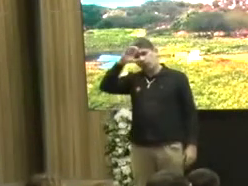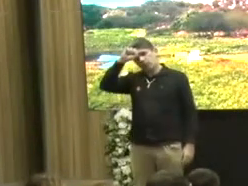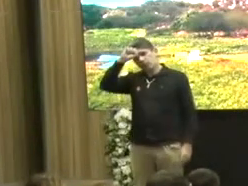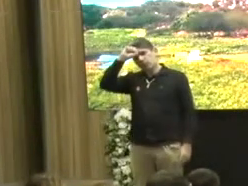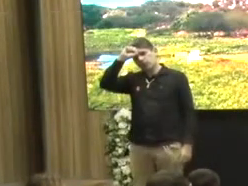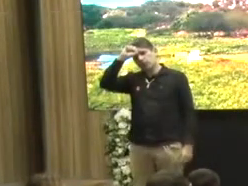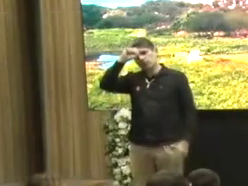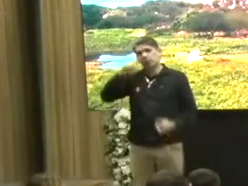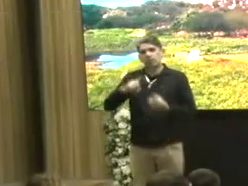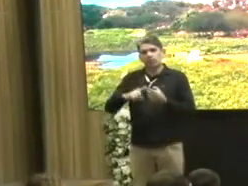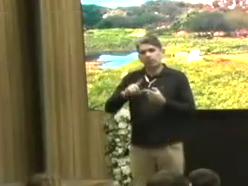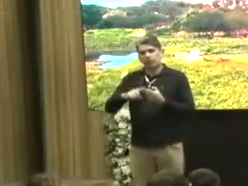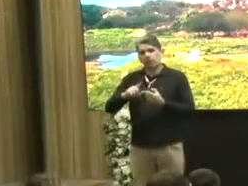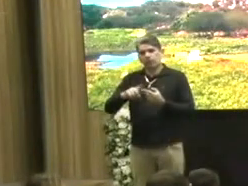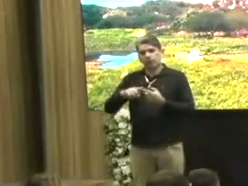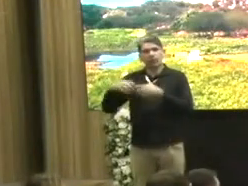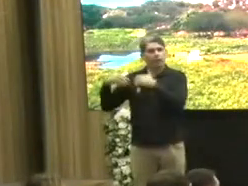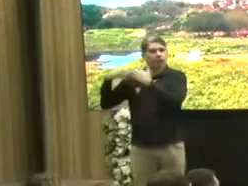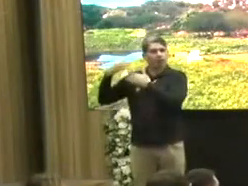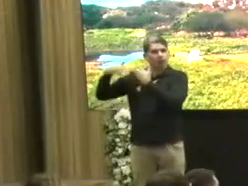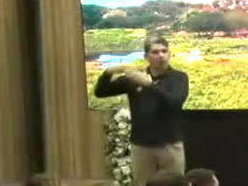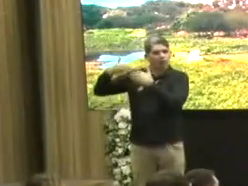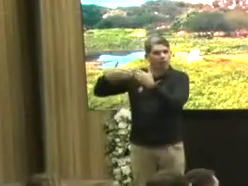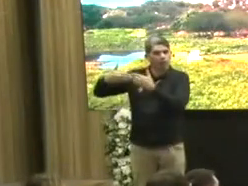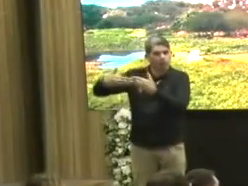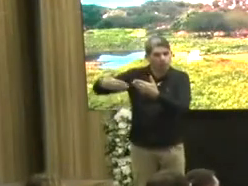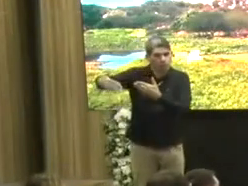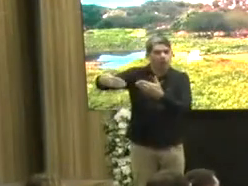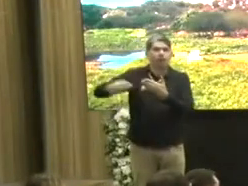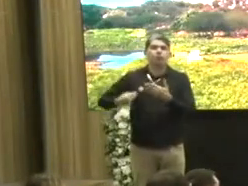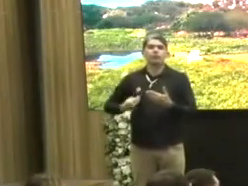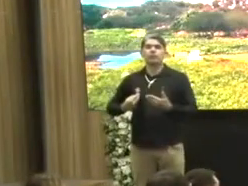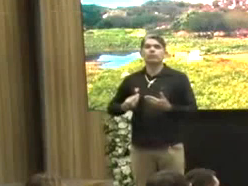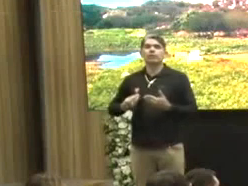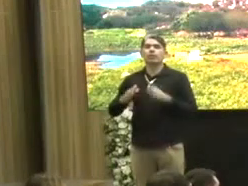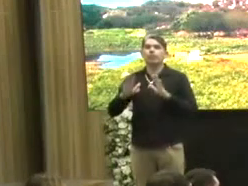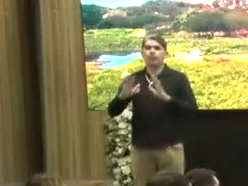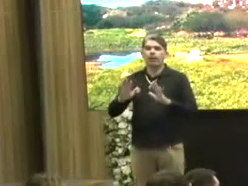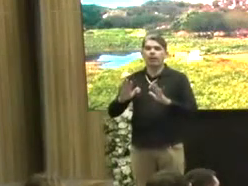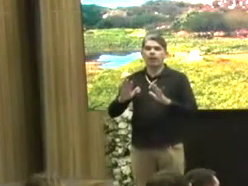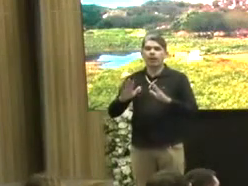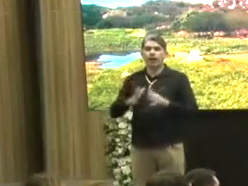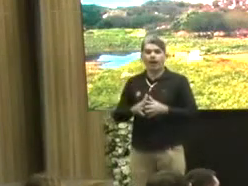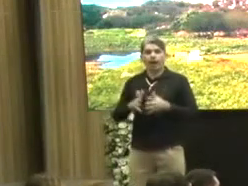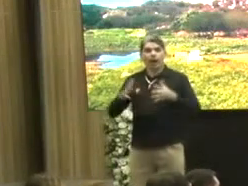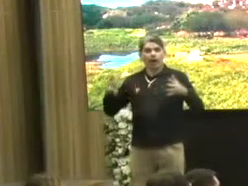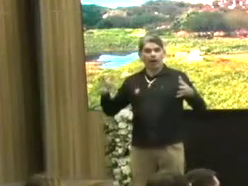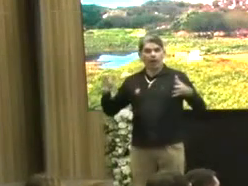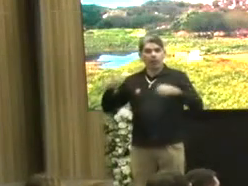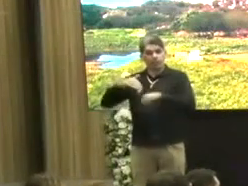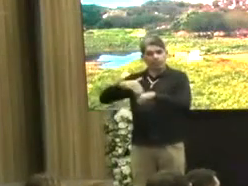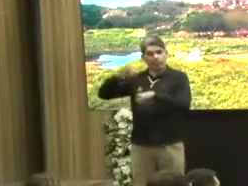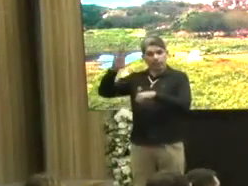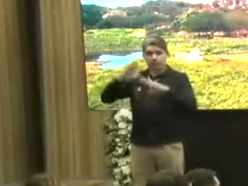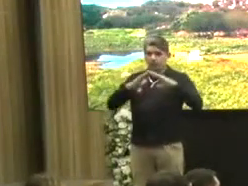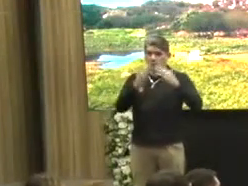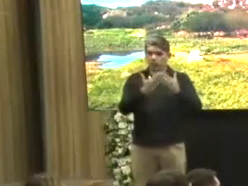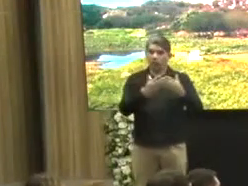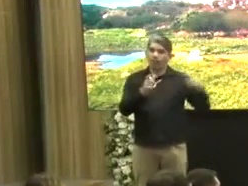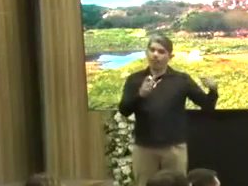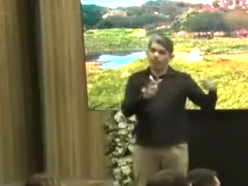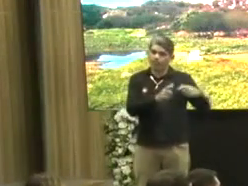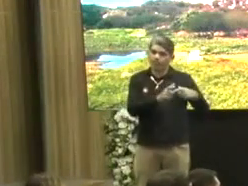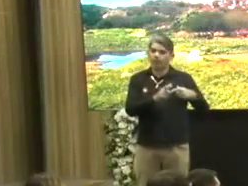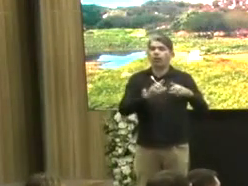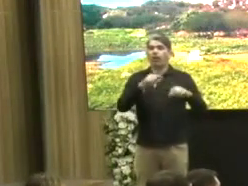aprendizagem também, ao longo da vida, mas é muito mais amplo que a escola. Mas as escolas são fundantes e fundamentais,